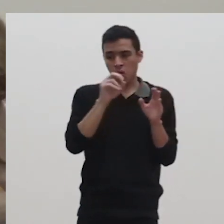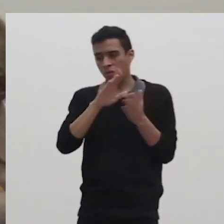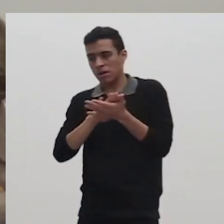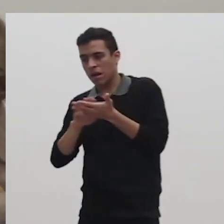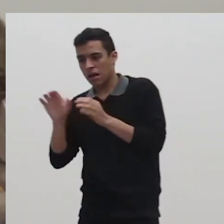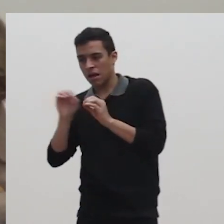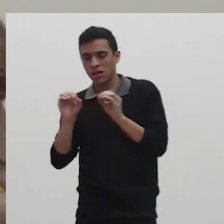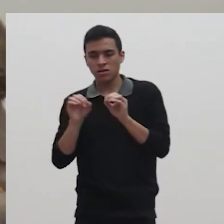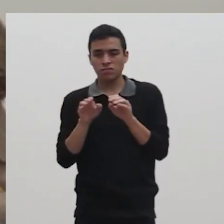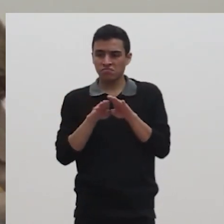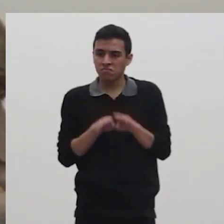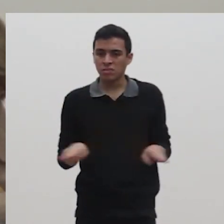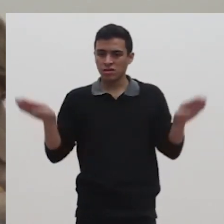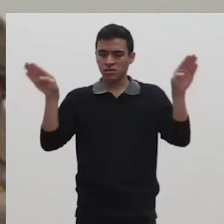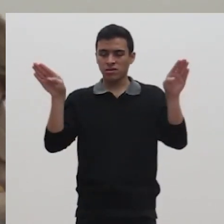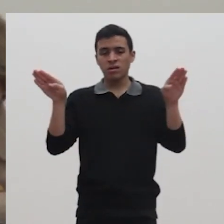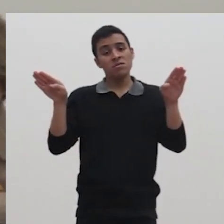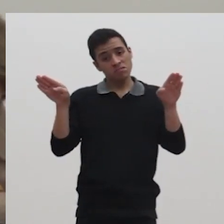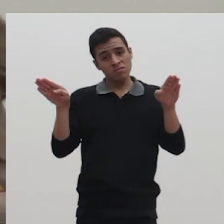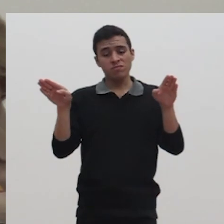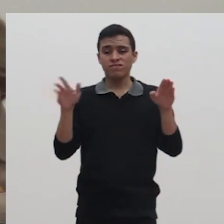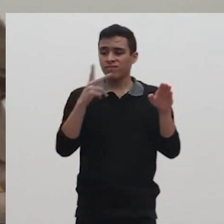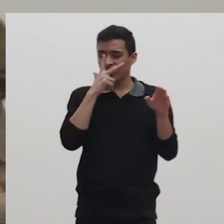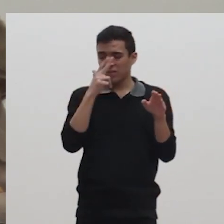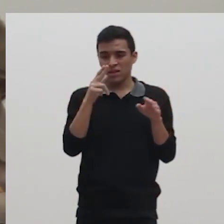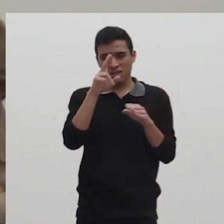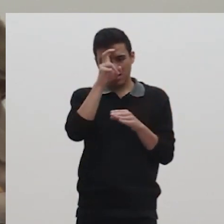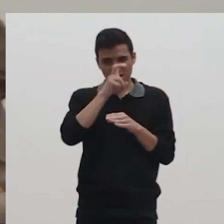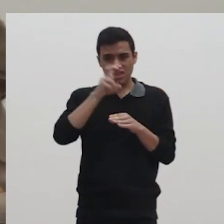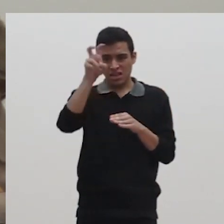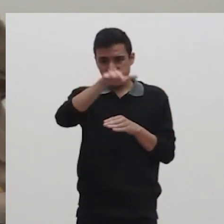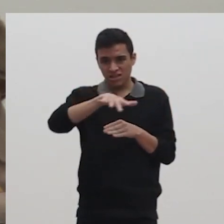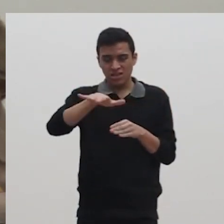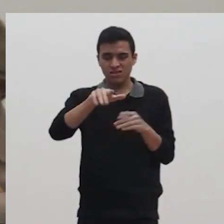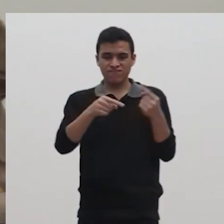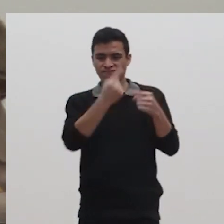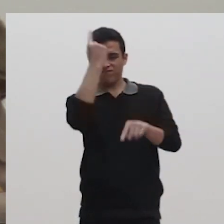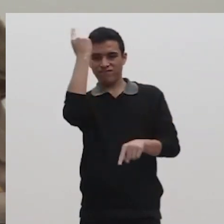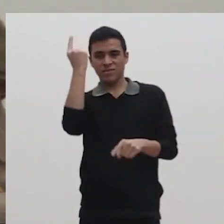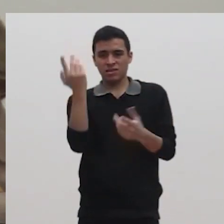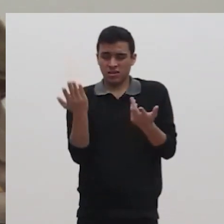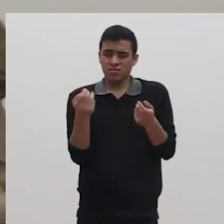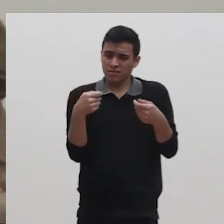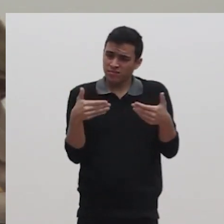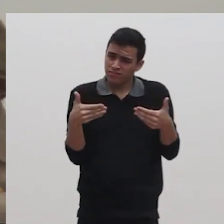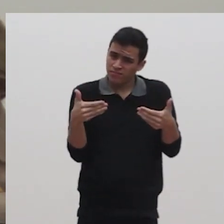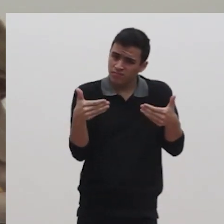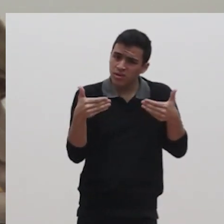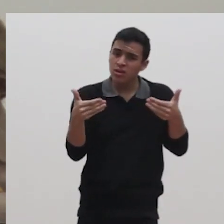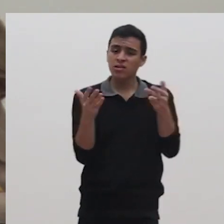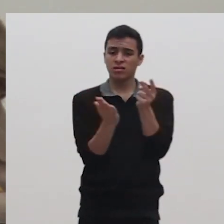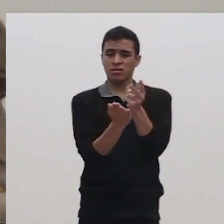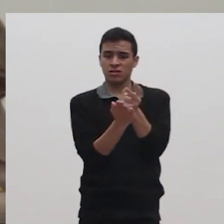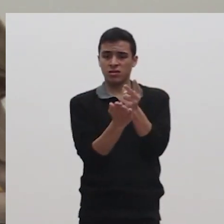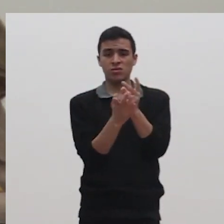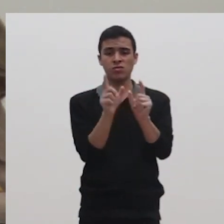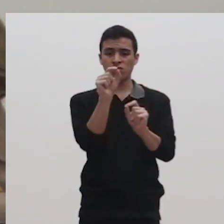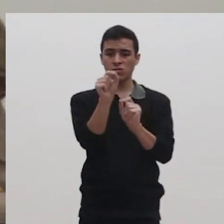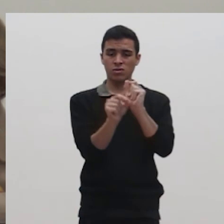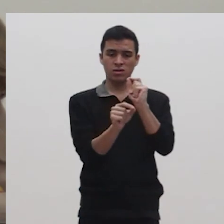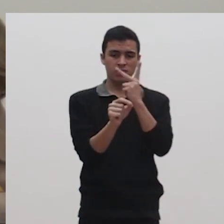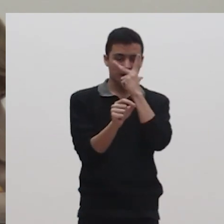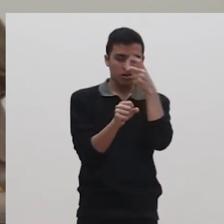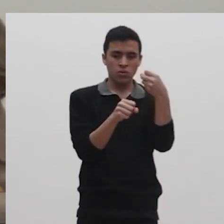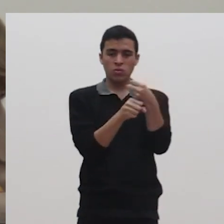de dualidades, é alguma coisa que eu acredito que ofende a inteligência da comunidade universitária. Vamos avançar no sentido da gente, enfim,